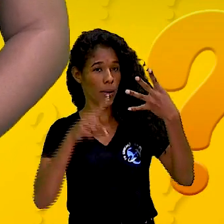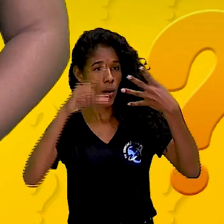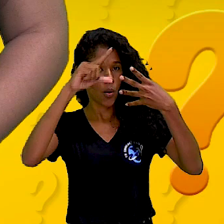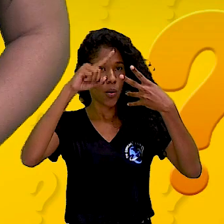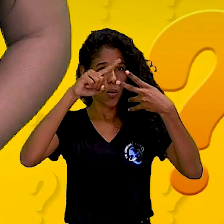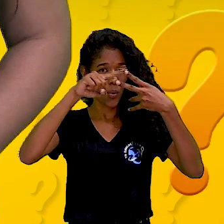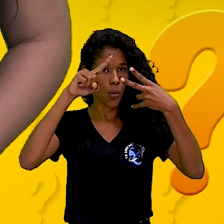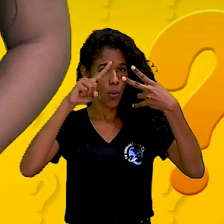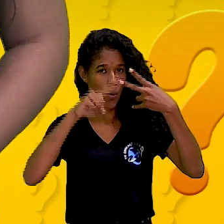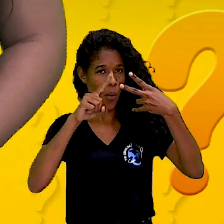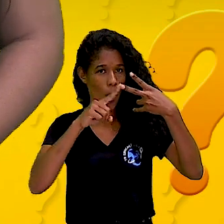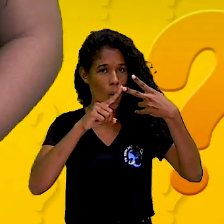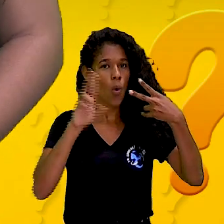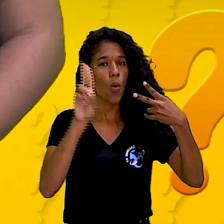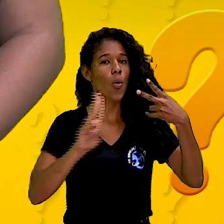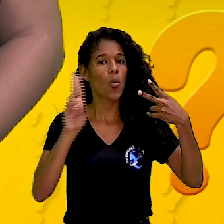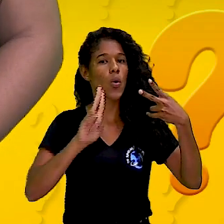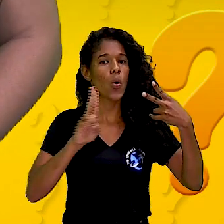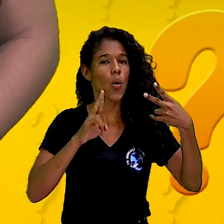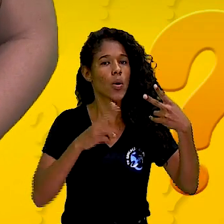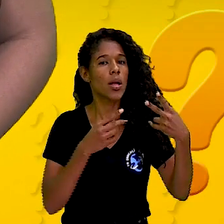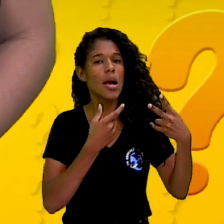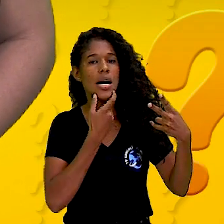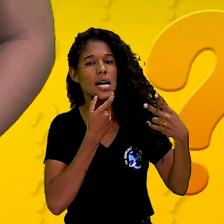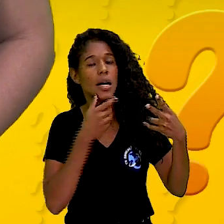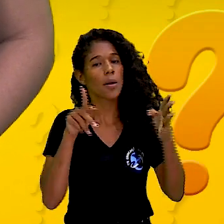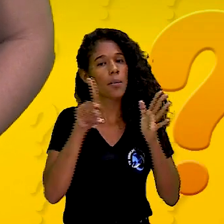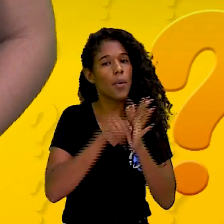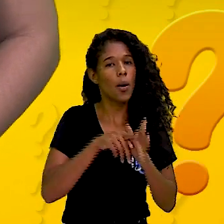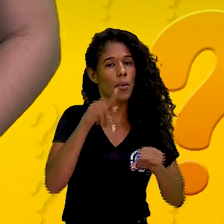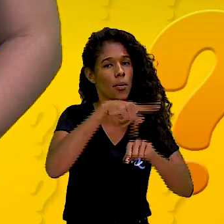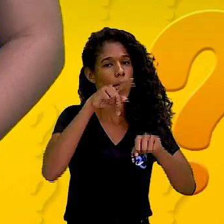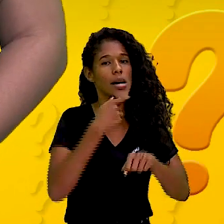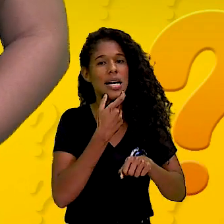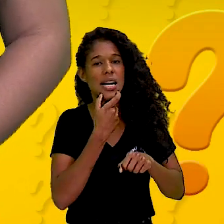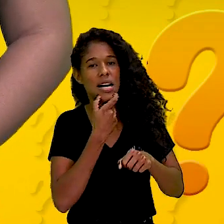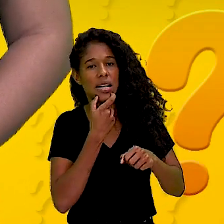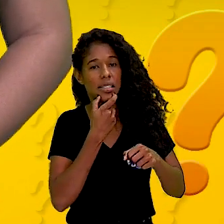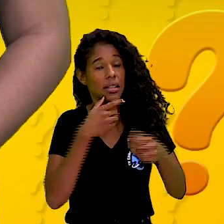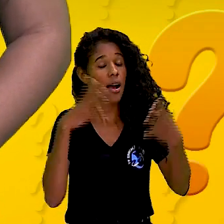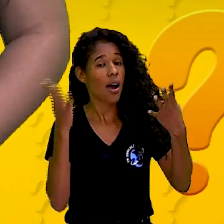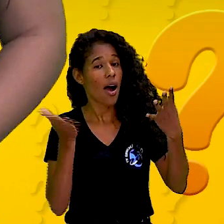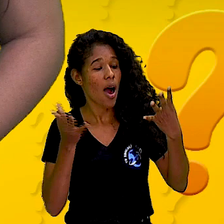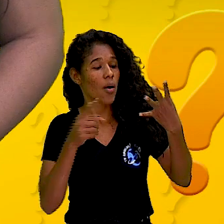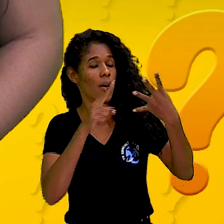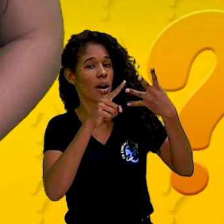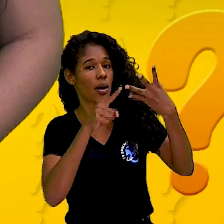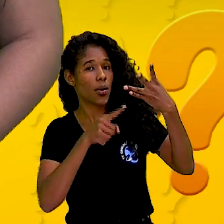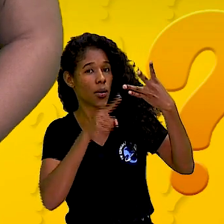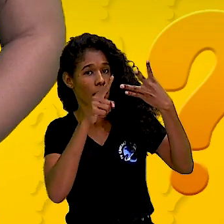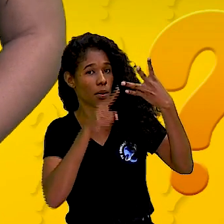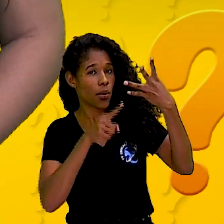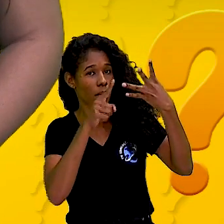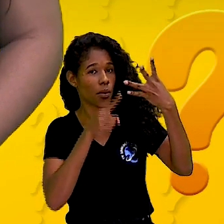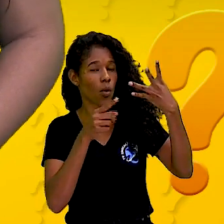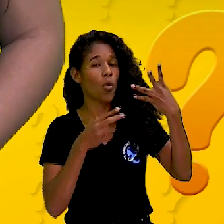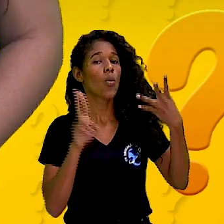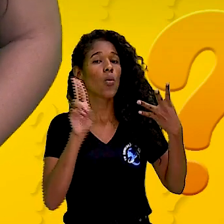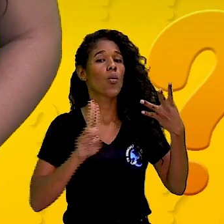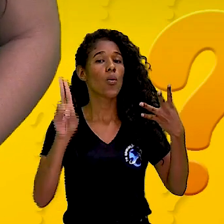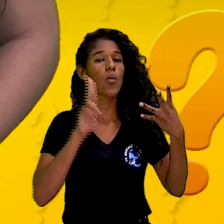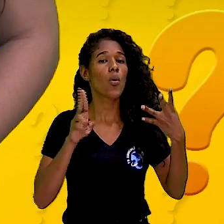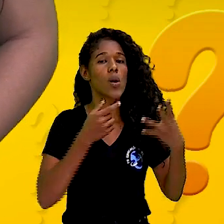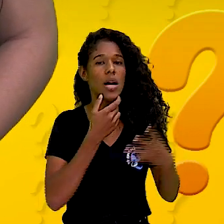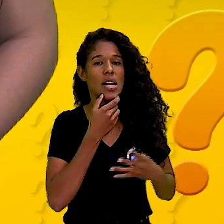formas. You okay? You okay? E a segunda, you are right. You